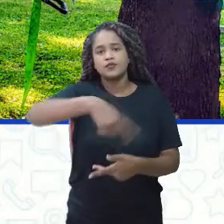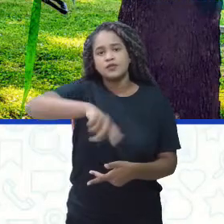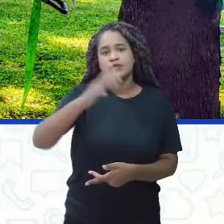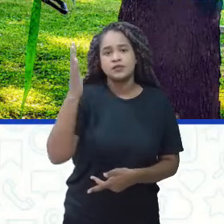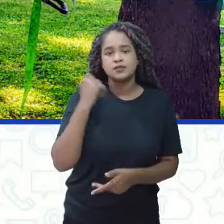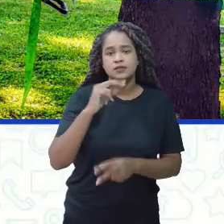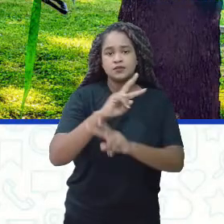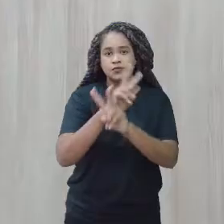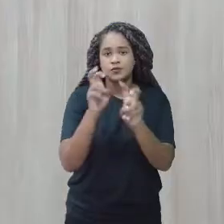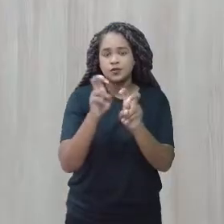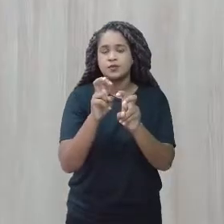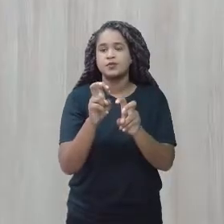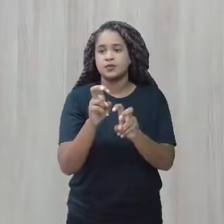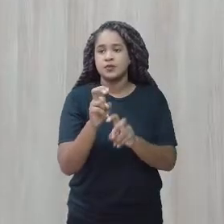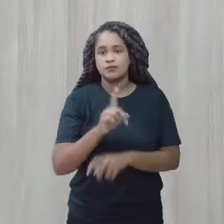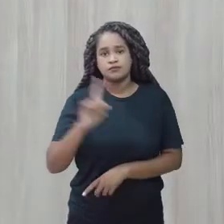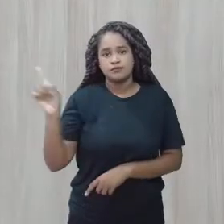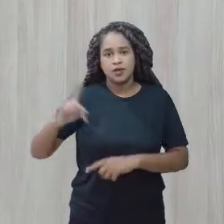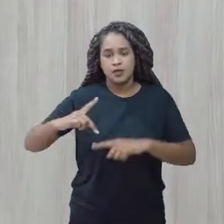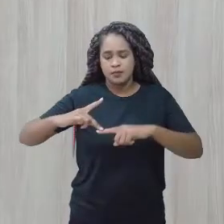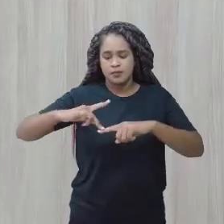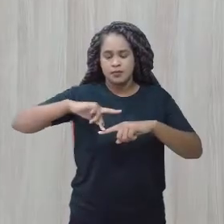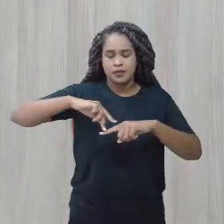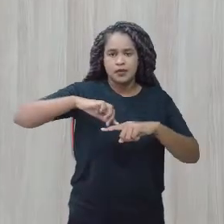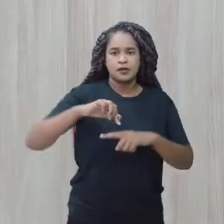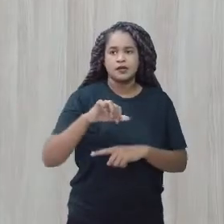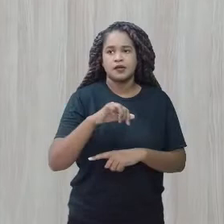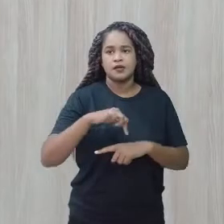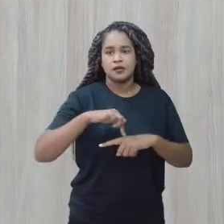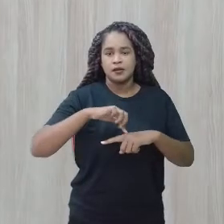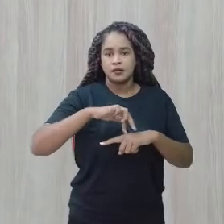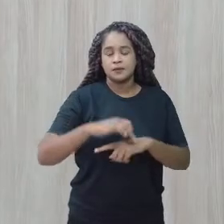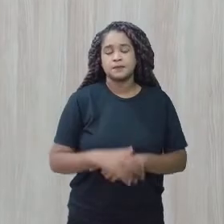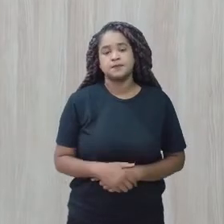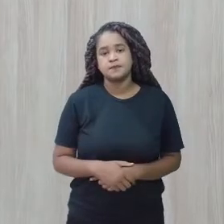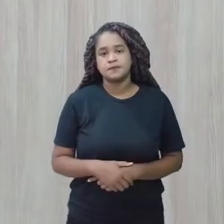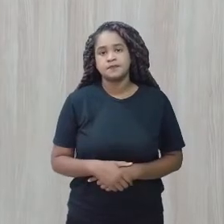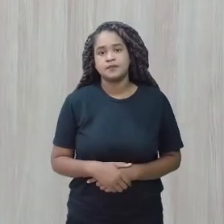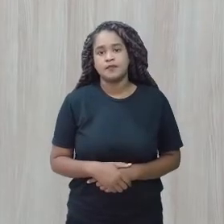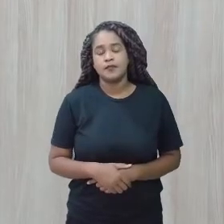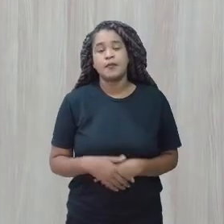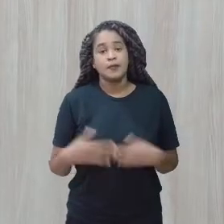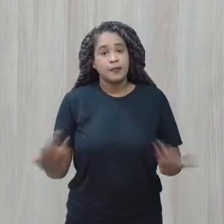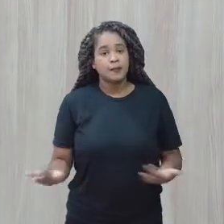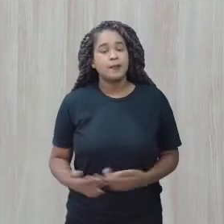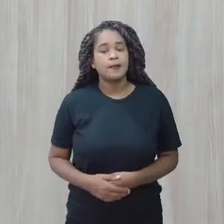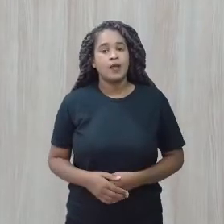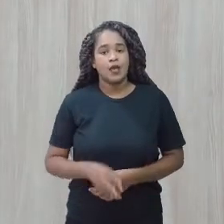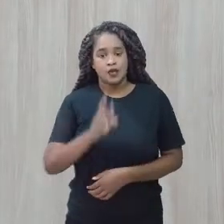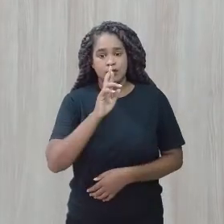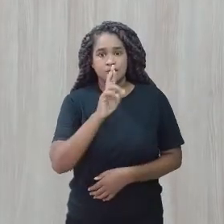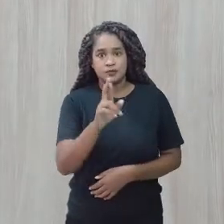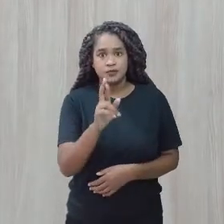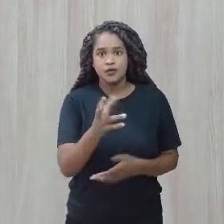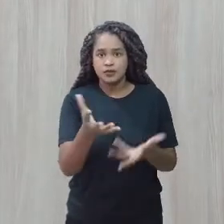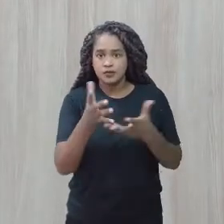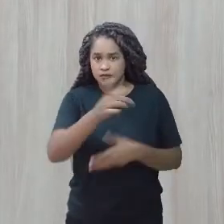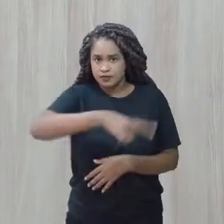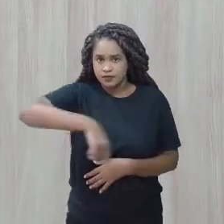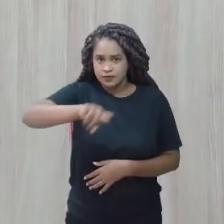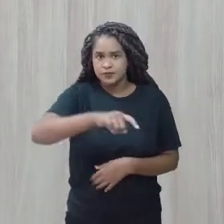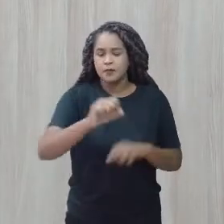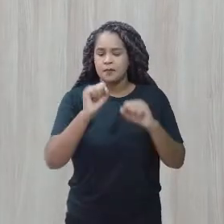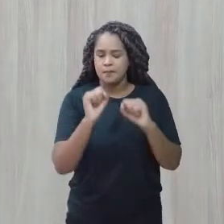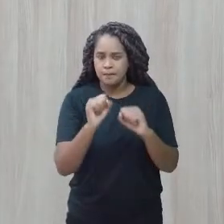relação ao slackline. E aí é muito importante lembrar que essa resposta que eu quero de vocês, que vocês podem colocar lá no chat